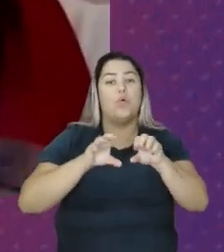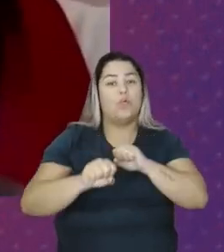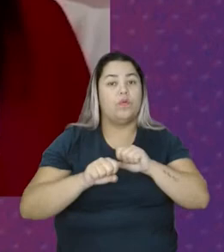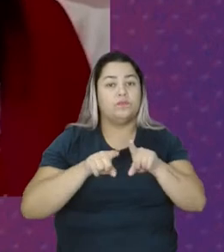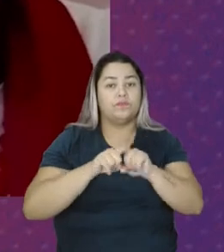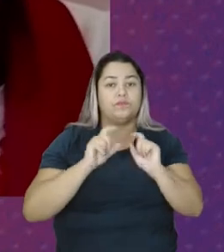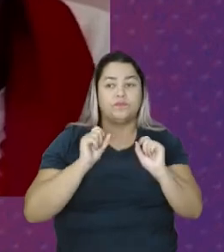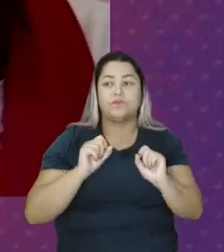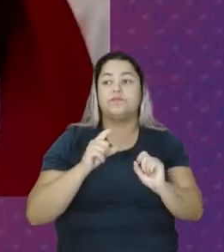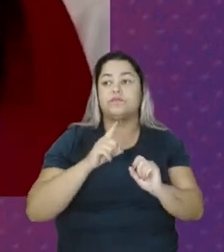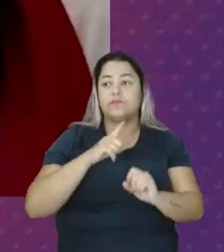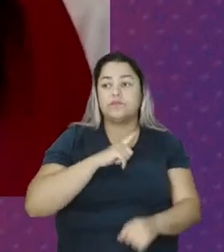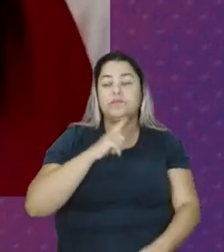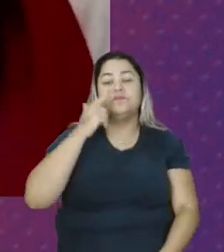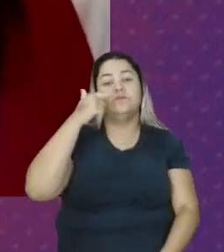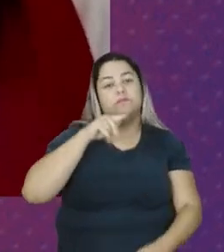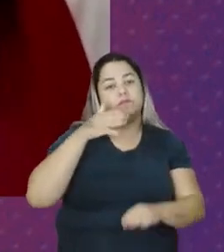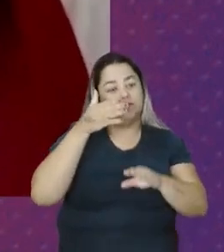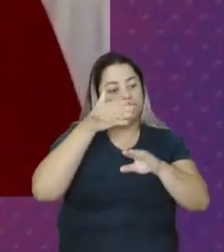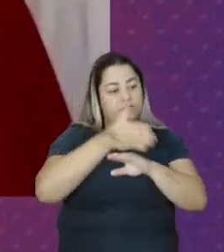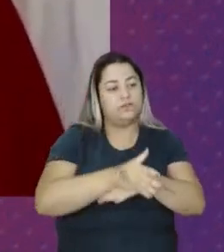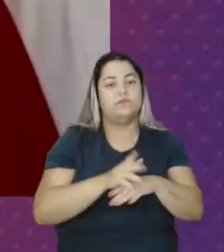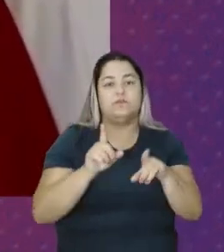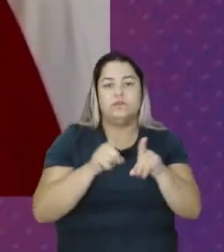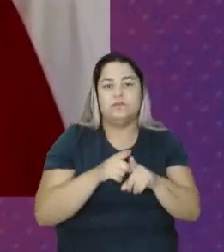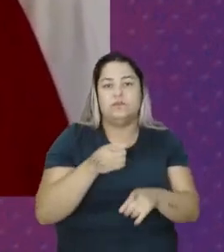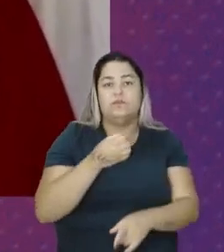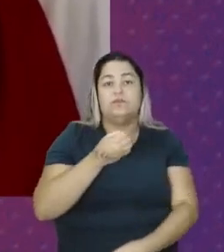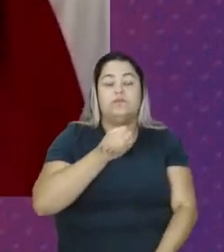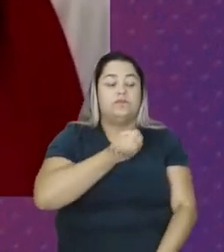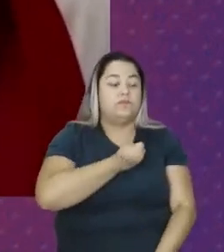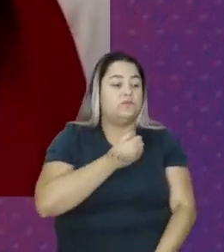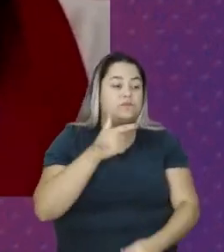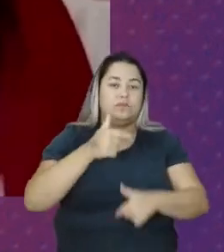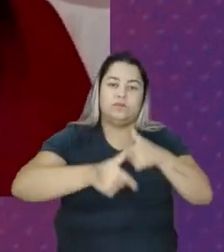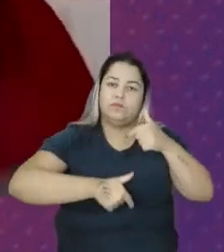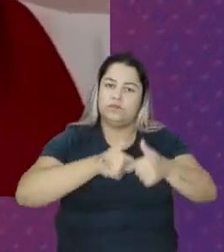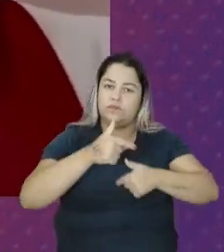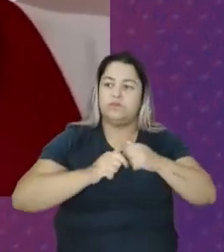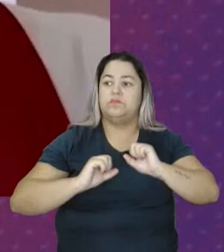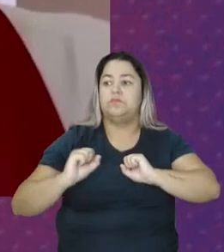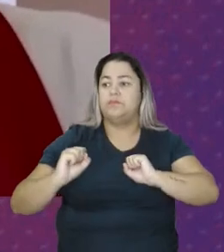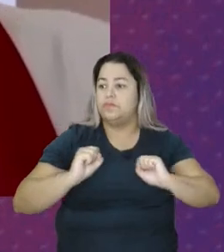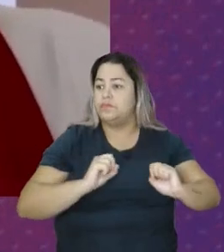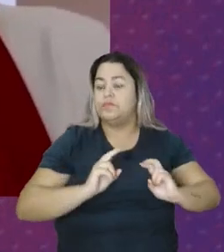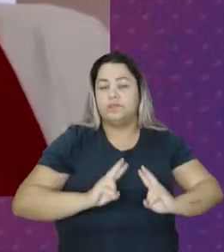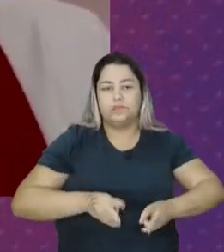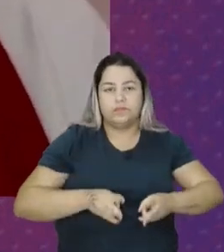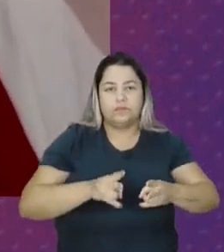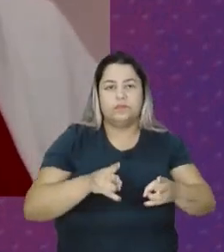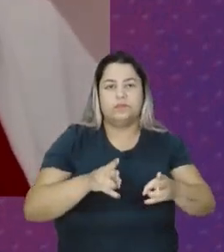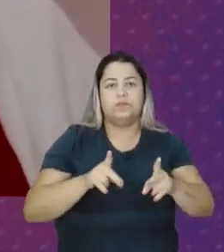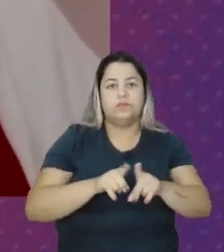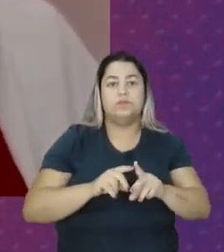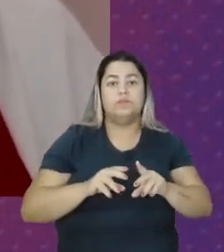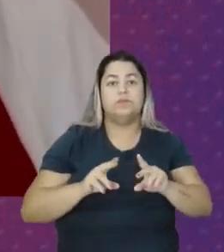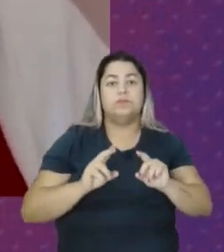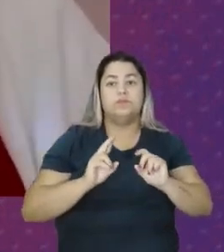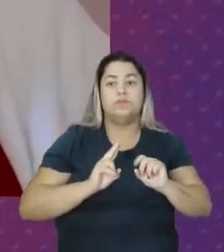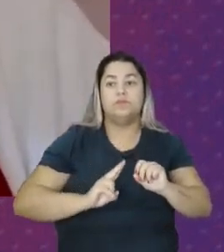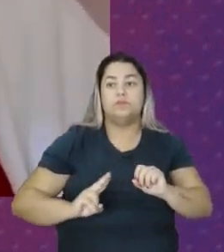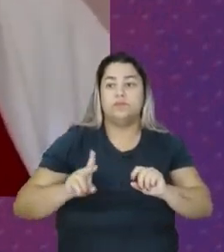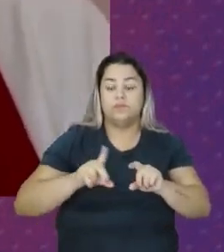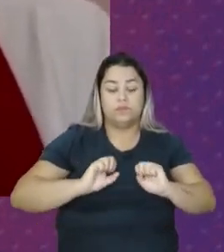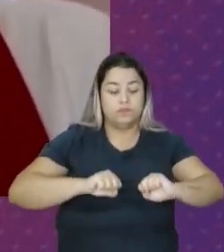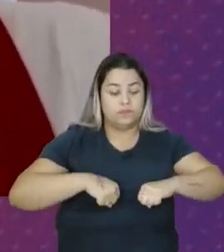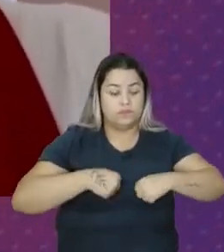a condição de acessar o mundo do trabalho. Ou também pode continuar na universidade, para também assumir os